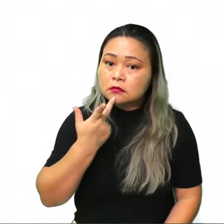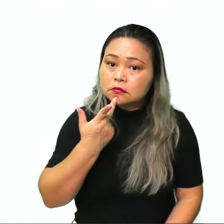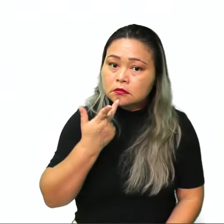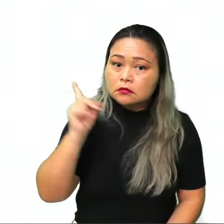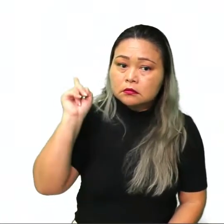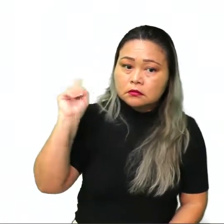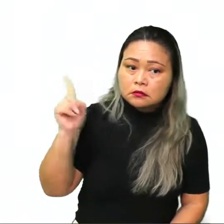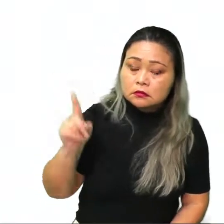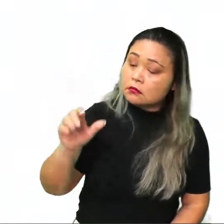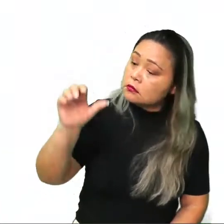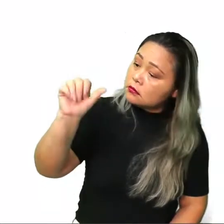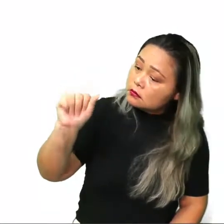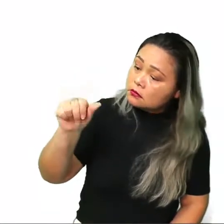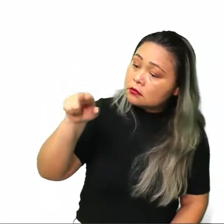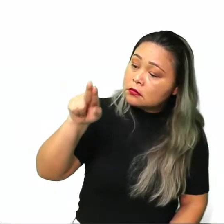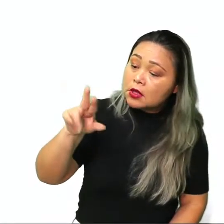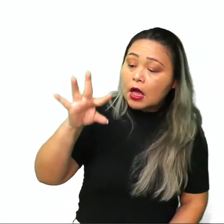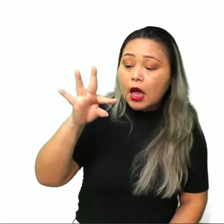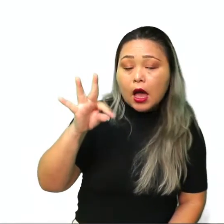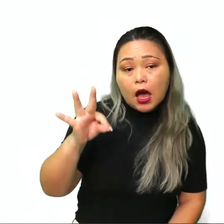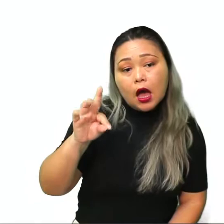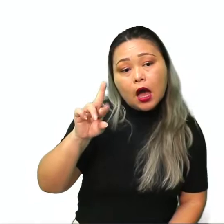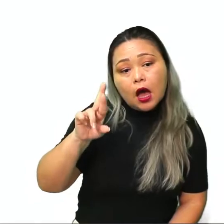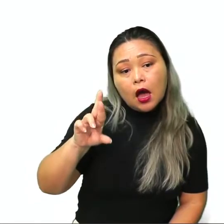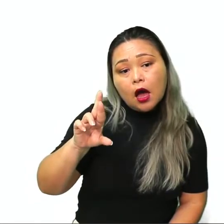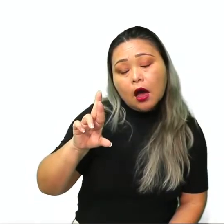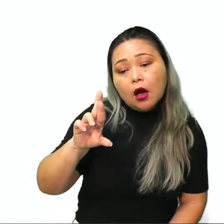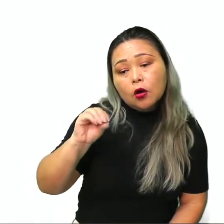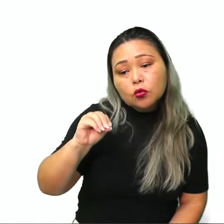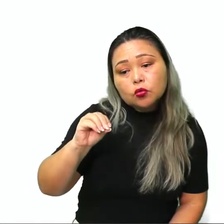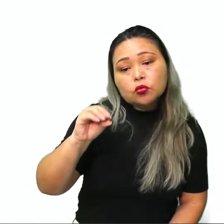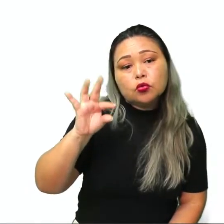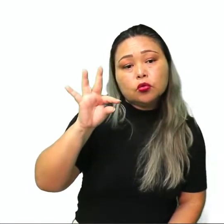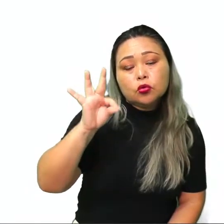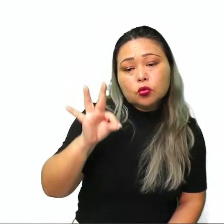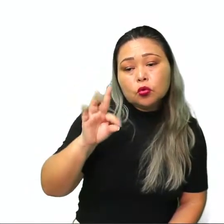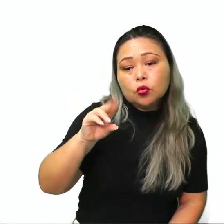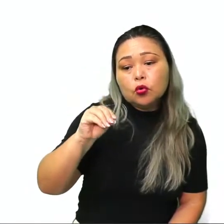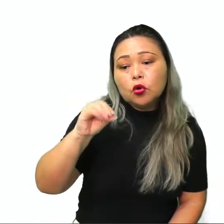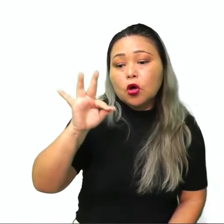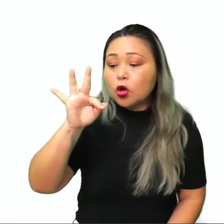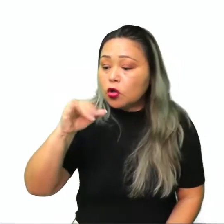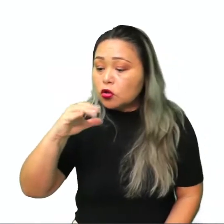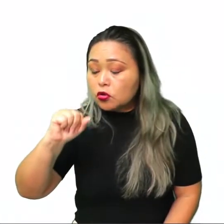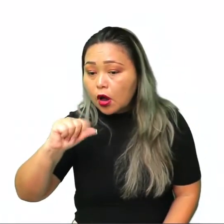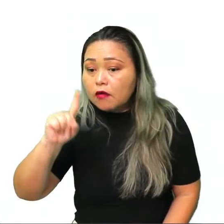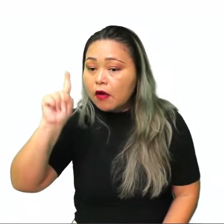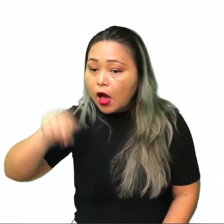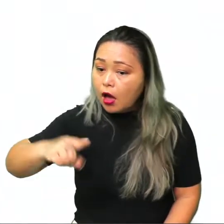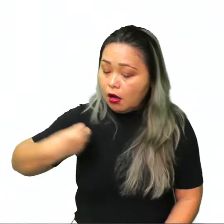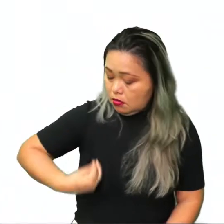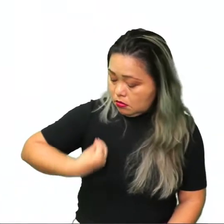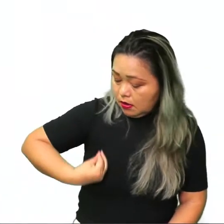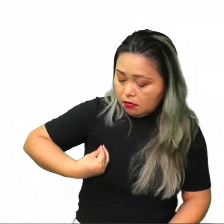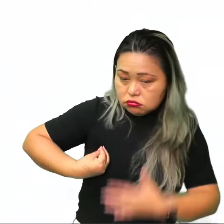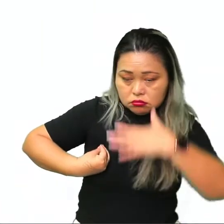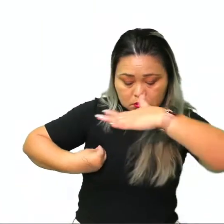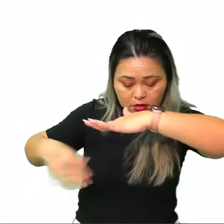da hipótese autotrófica. Lembram, na hipótese autotrófica, você tem a vida surgindo lá nas